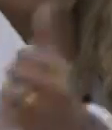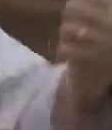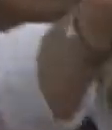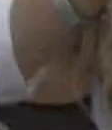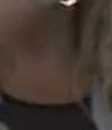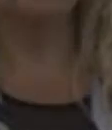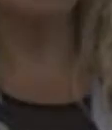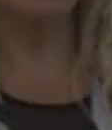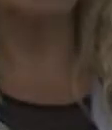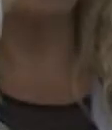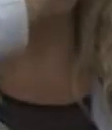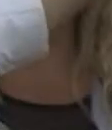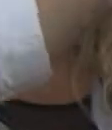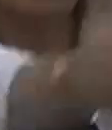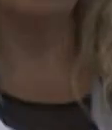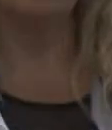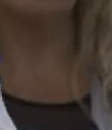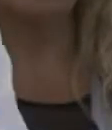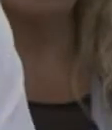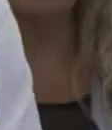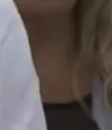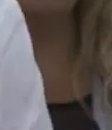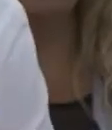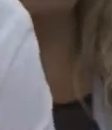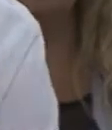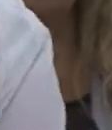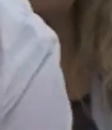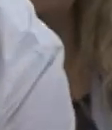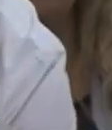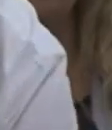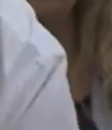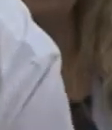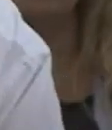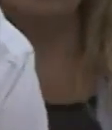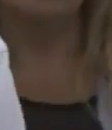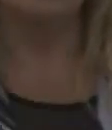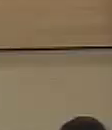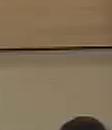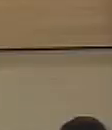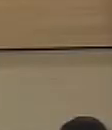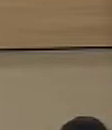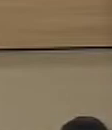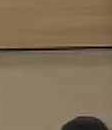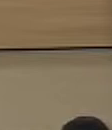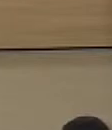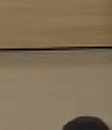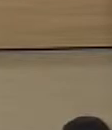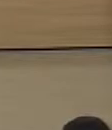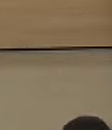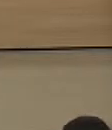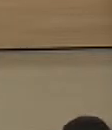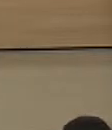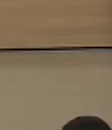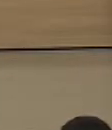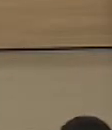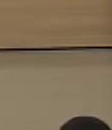e vá valorizar lá no futuro o idoso. É isso. Muito obrigado, senhor presidente. Para justificar o voto, o vereador